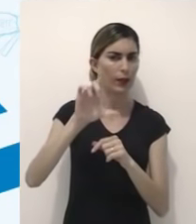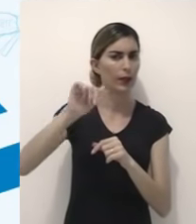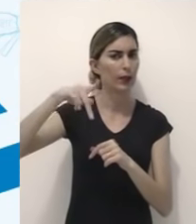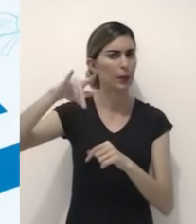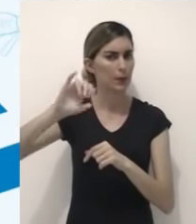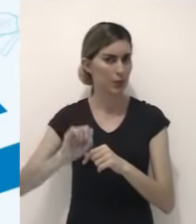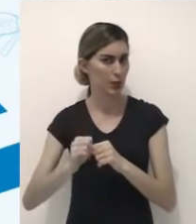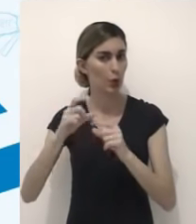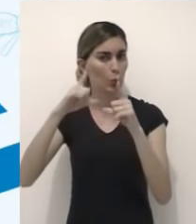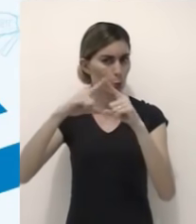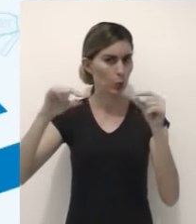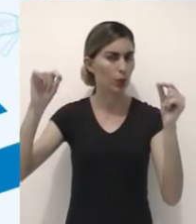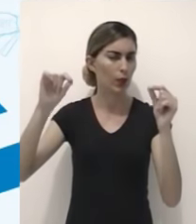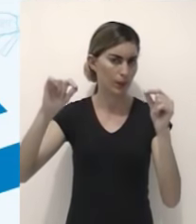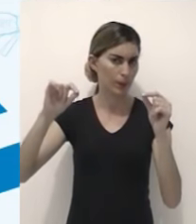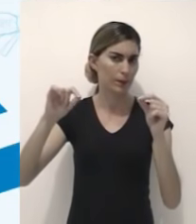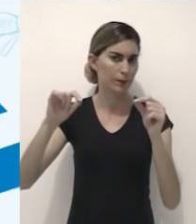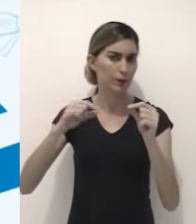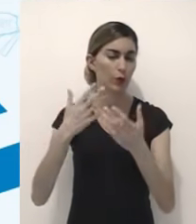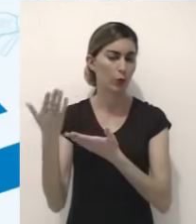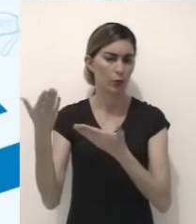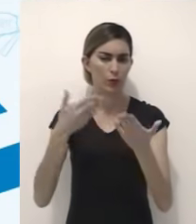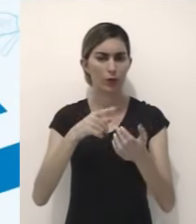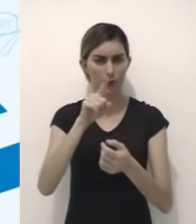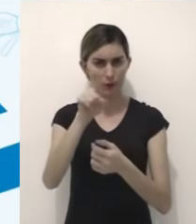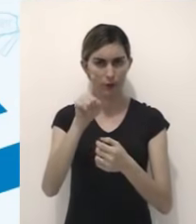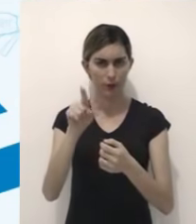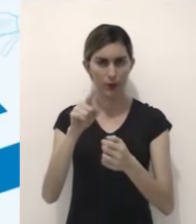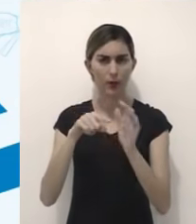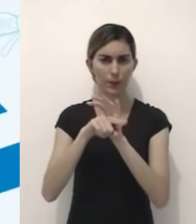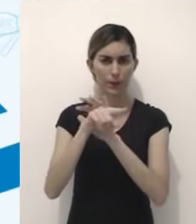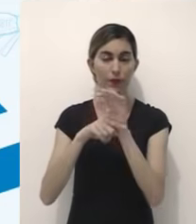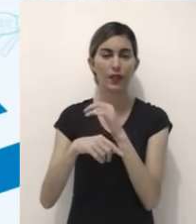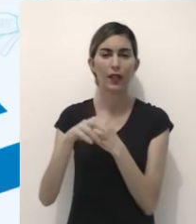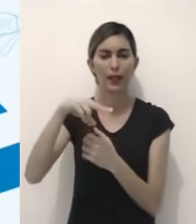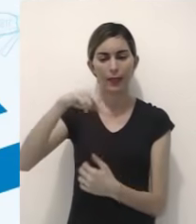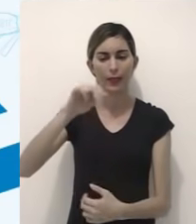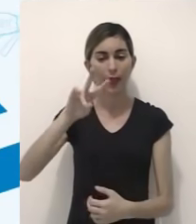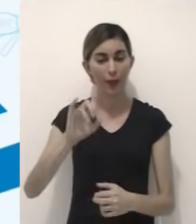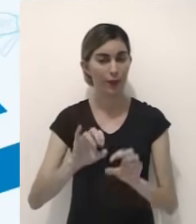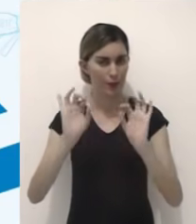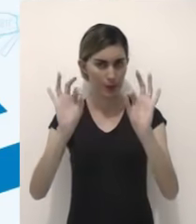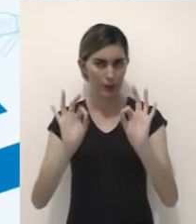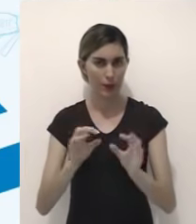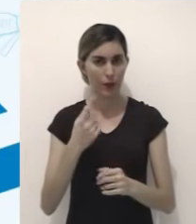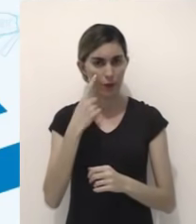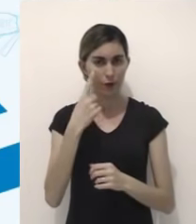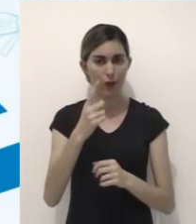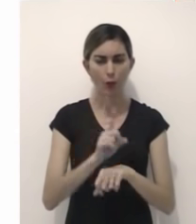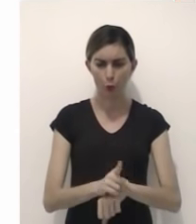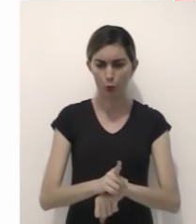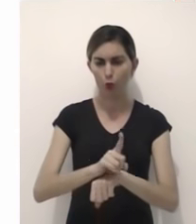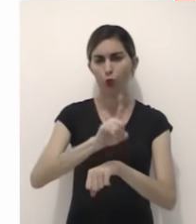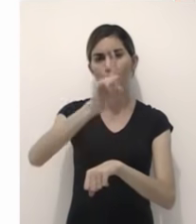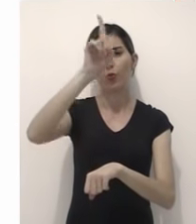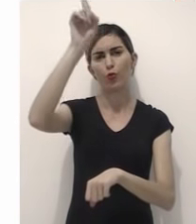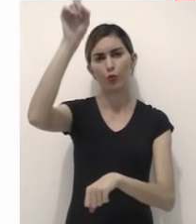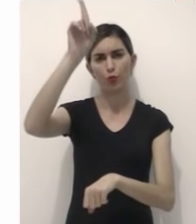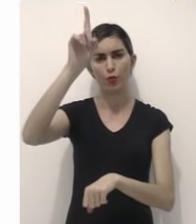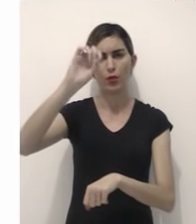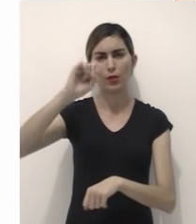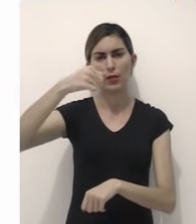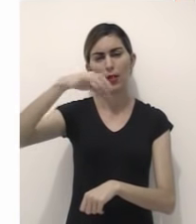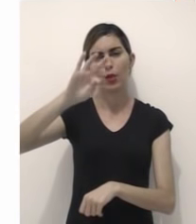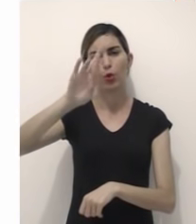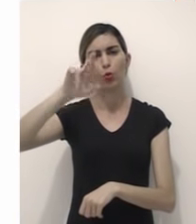do eclipse lunar. Para isso, eu quero convidar vocês a embarcar numa nave muito especial, o foguete